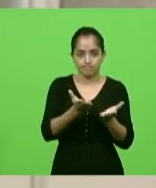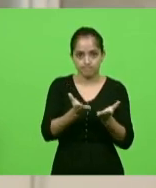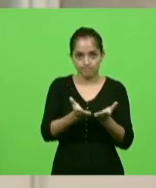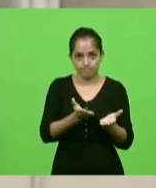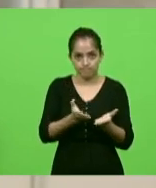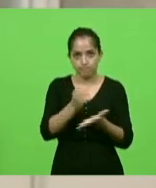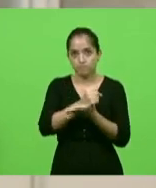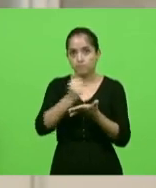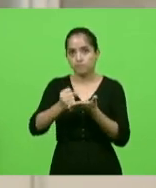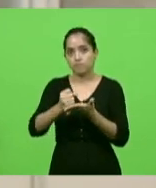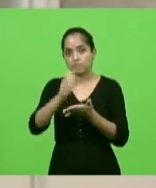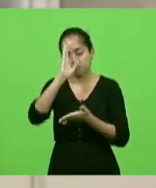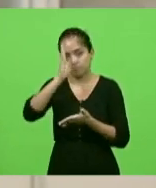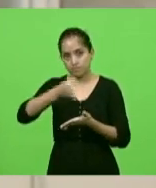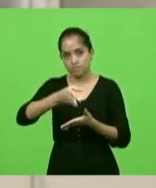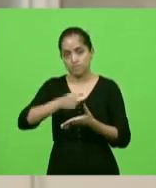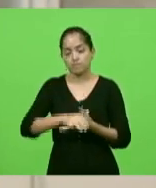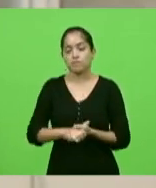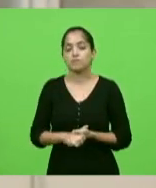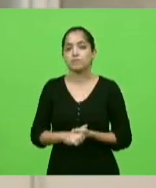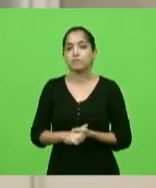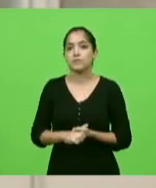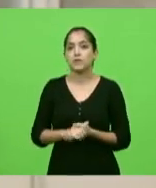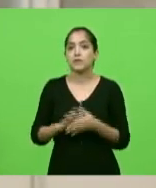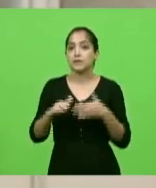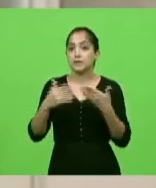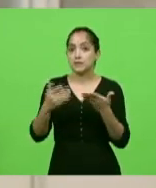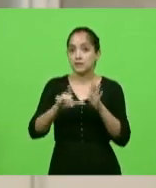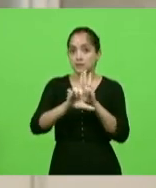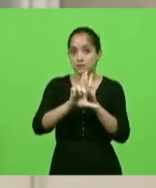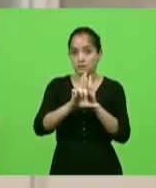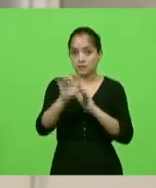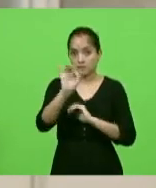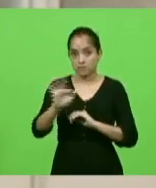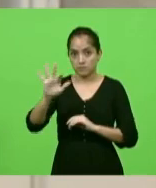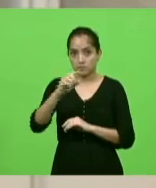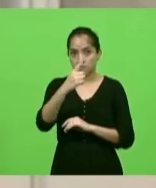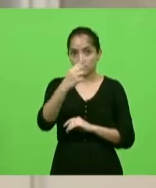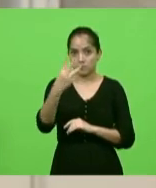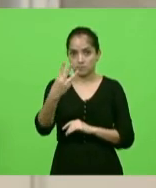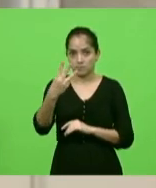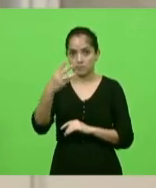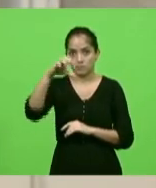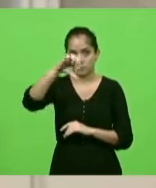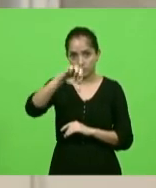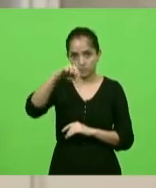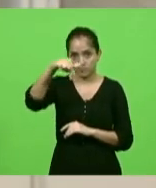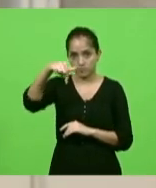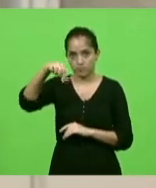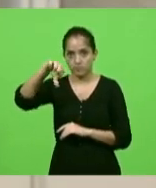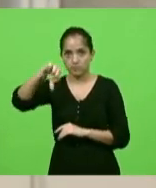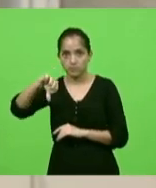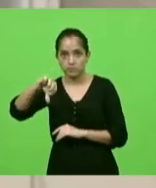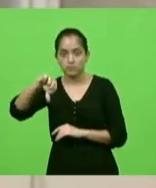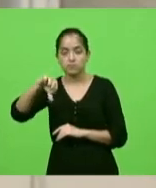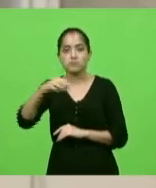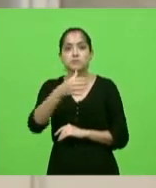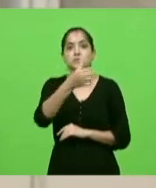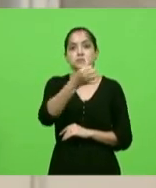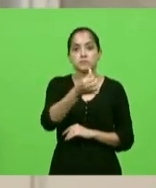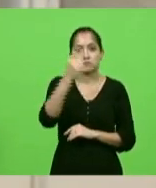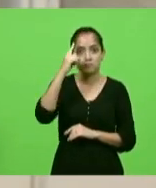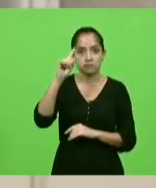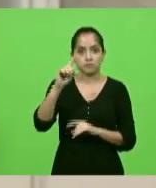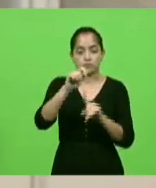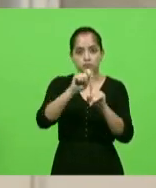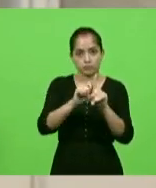e contratação direta tendo em vista que a lei federal 13979 de seis de fevereiro